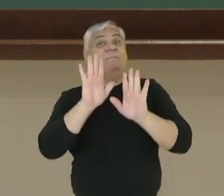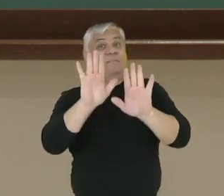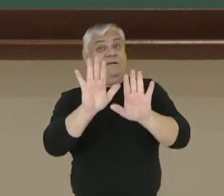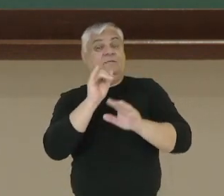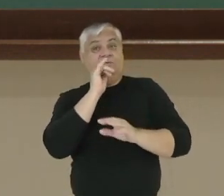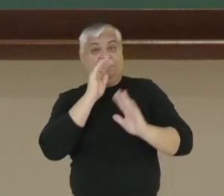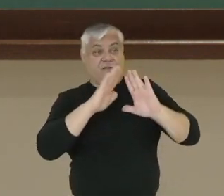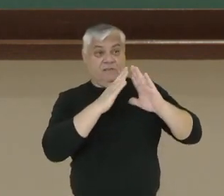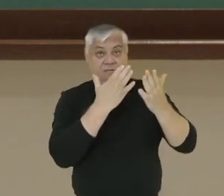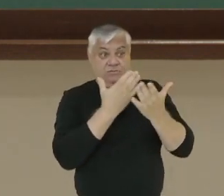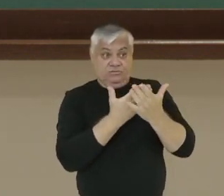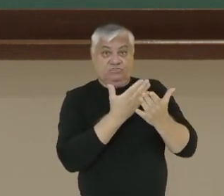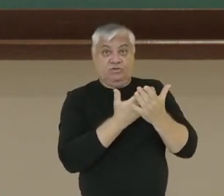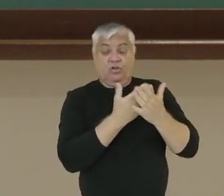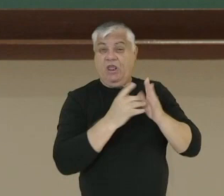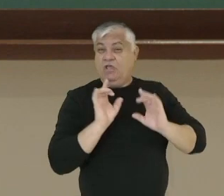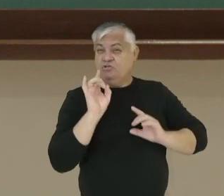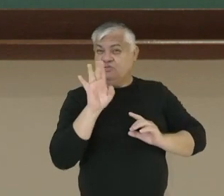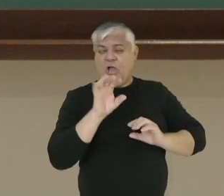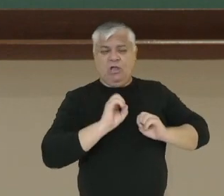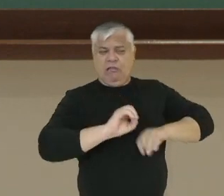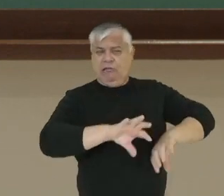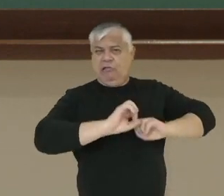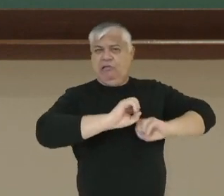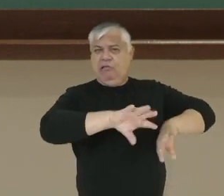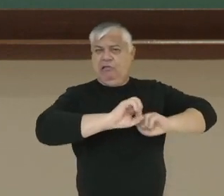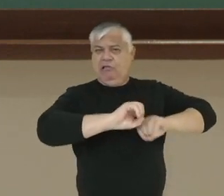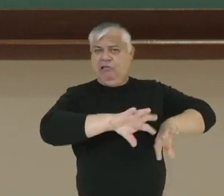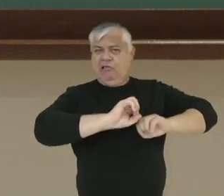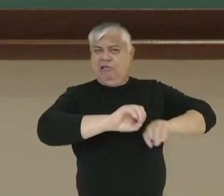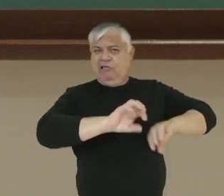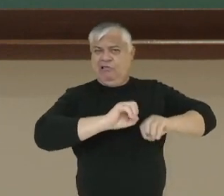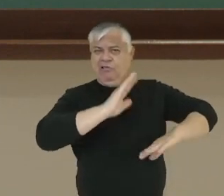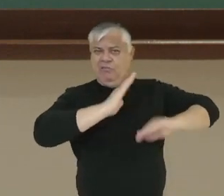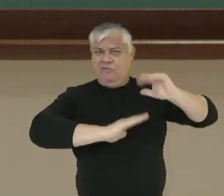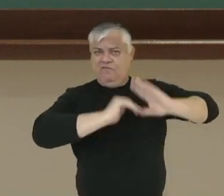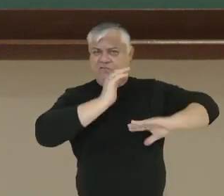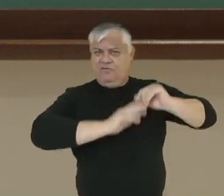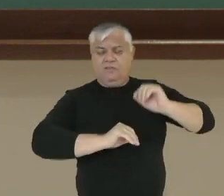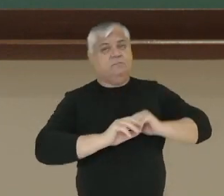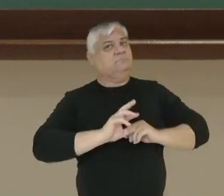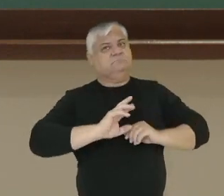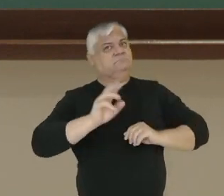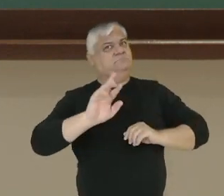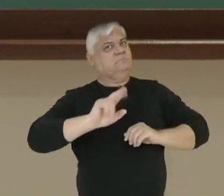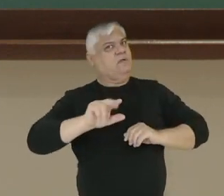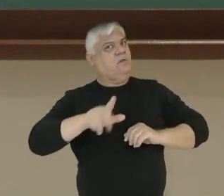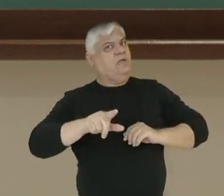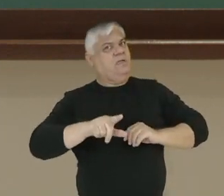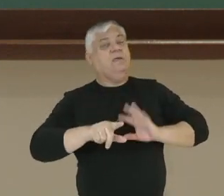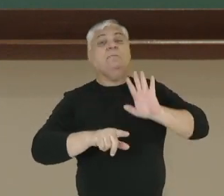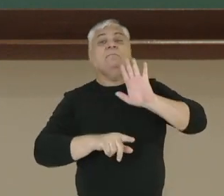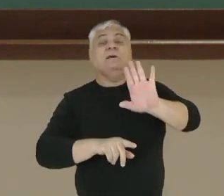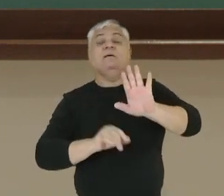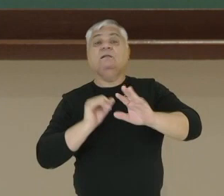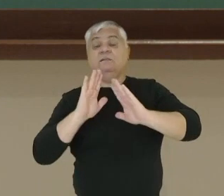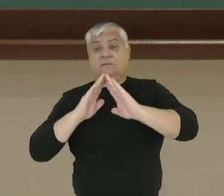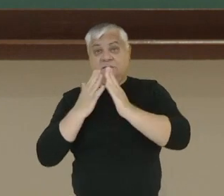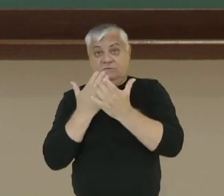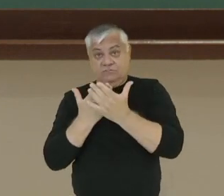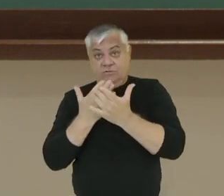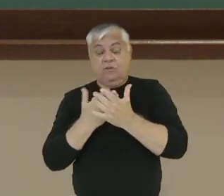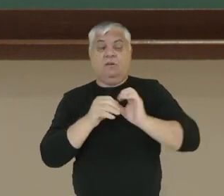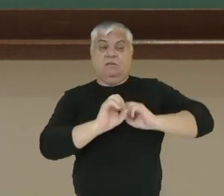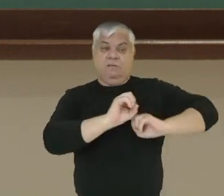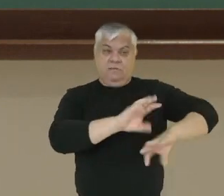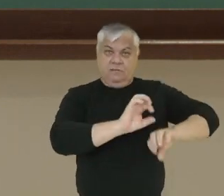que a escola deva somente educar para a profissionalização, claro que não. Na verdade, a escola, ela